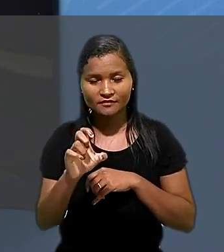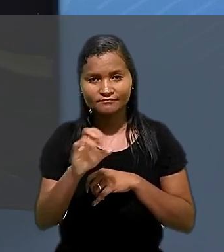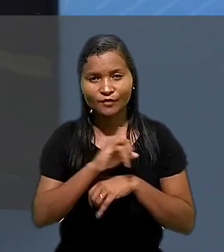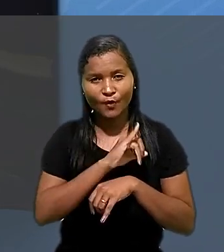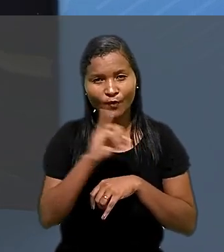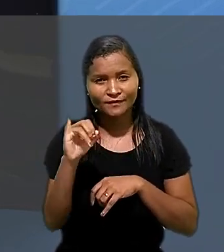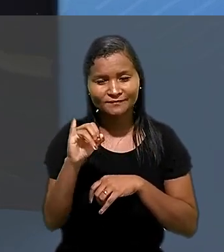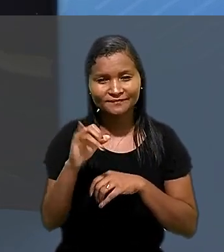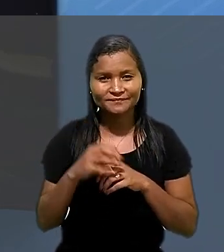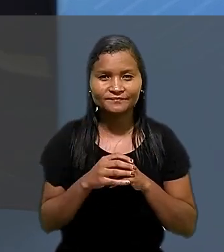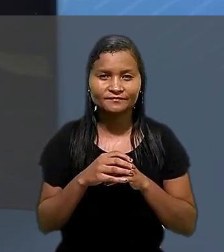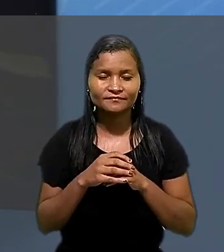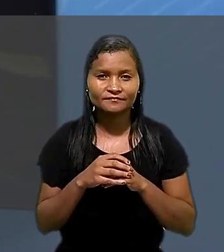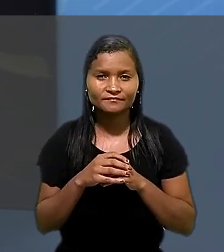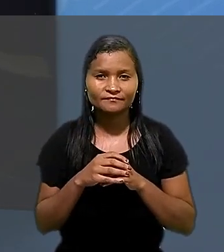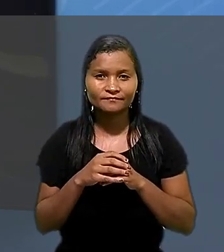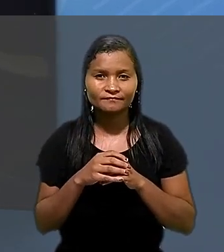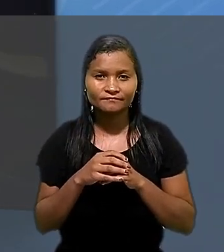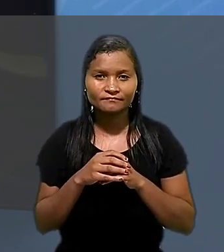Oi, Michele.